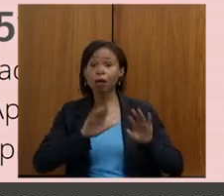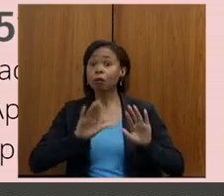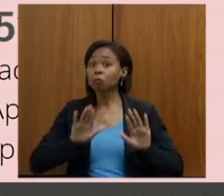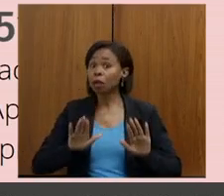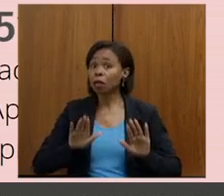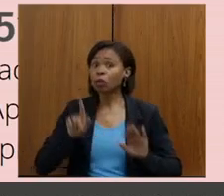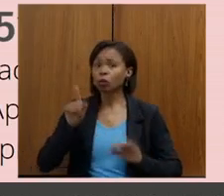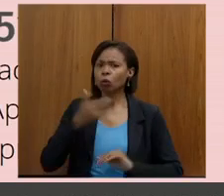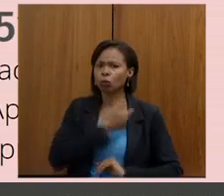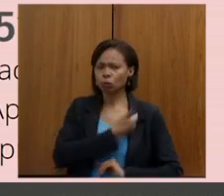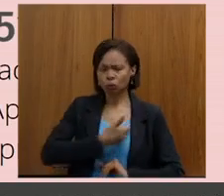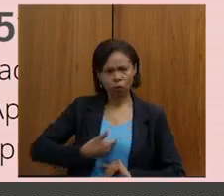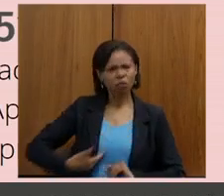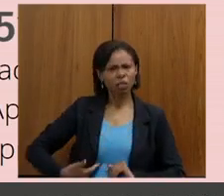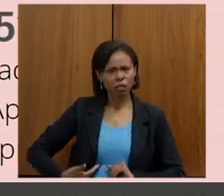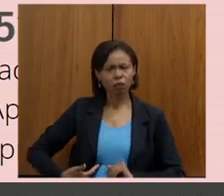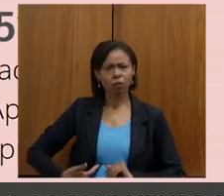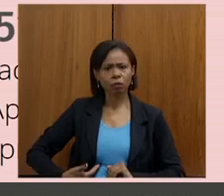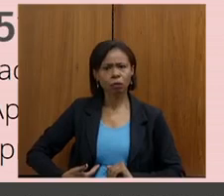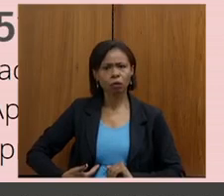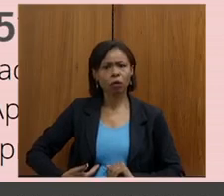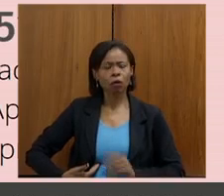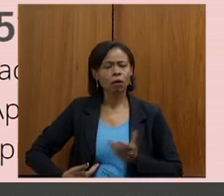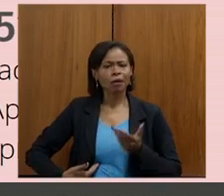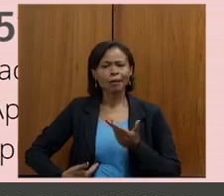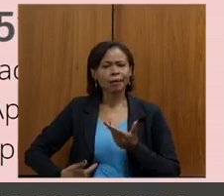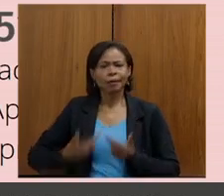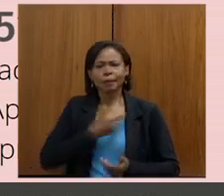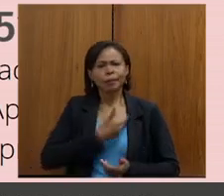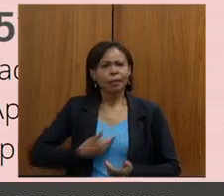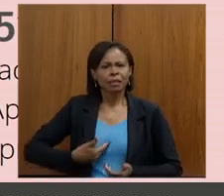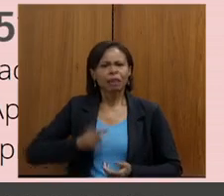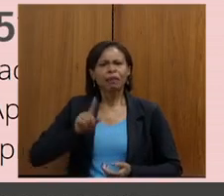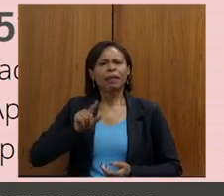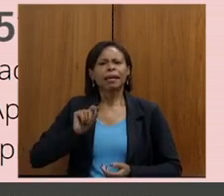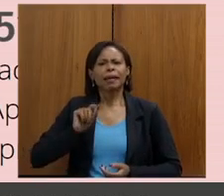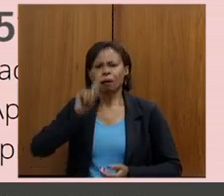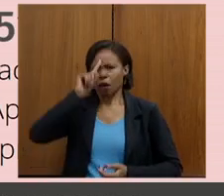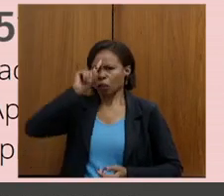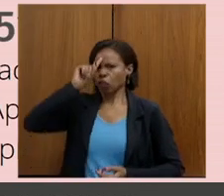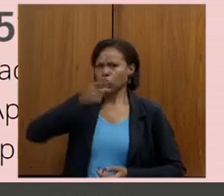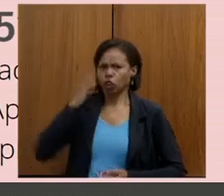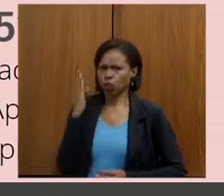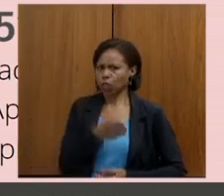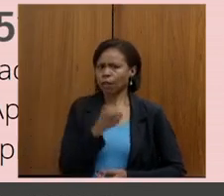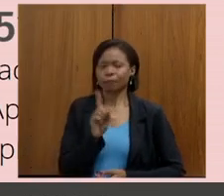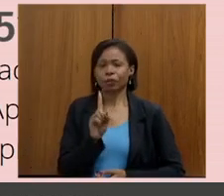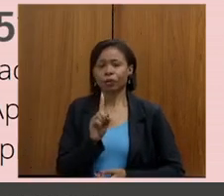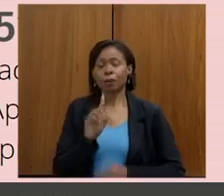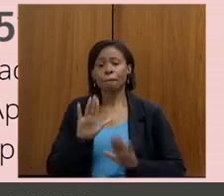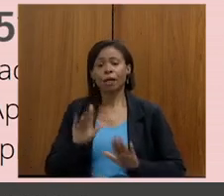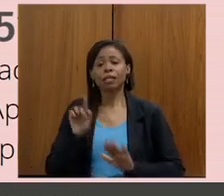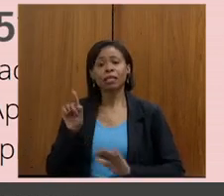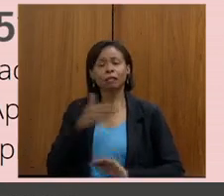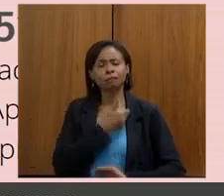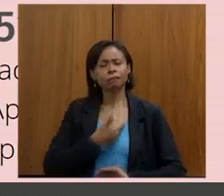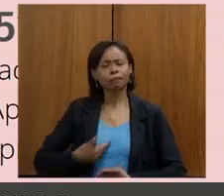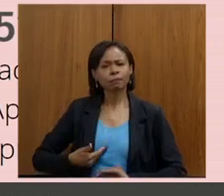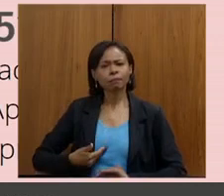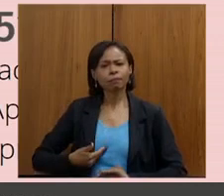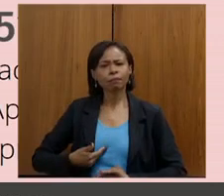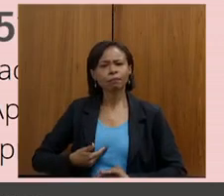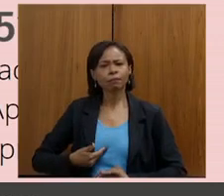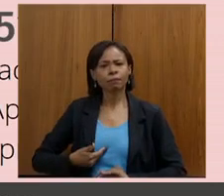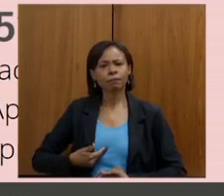Justiça o senhor Governador não é praticamente ele não dá muito podem direta né mas ele numa das falas iniciais do governo